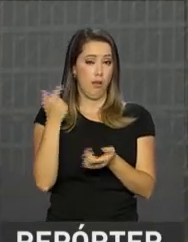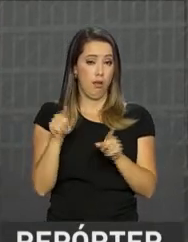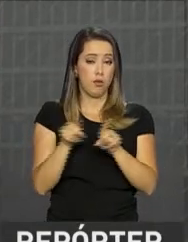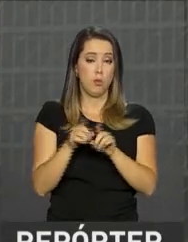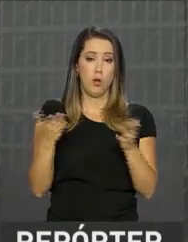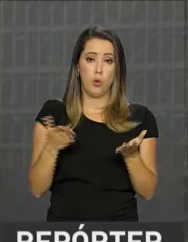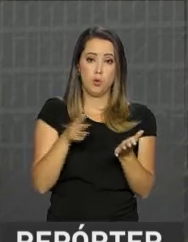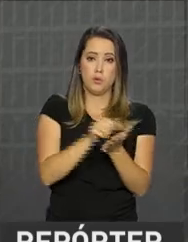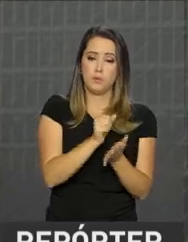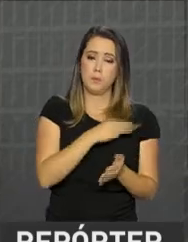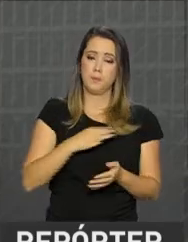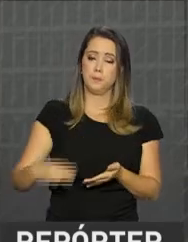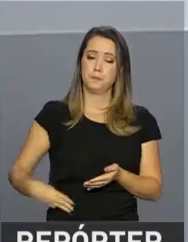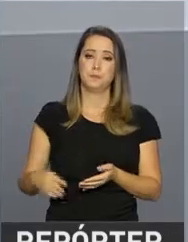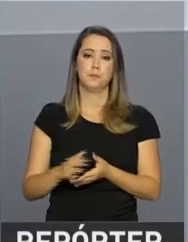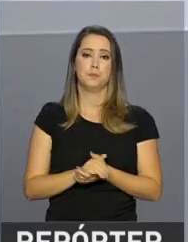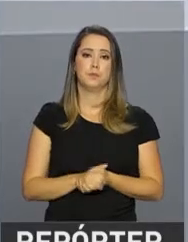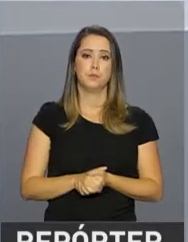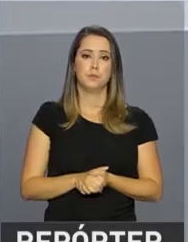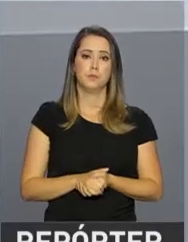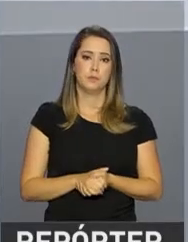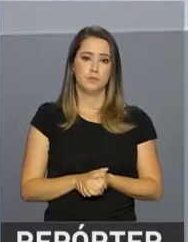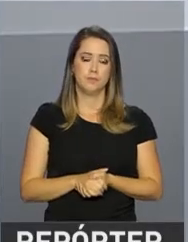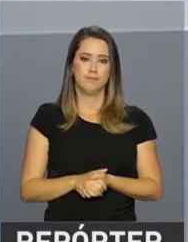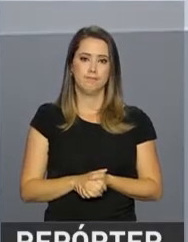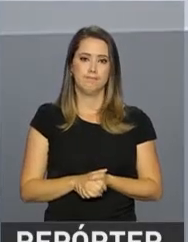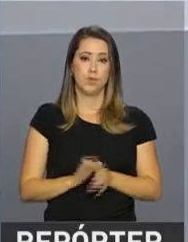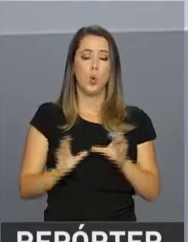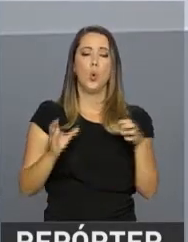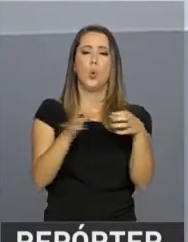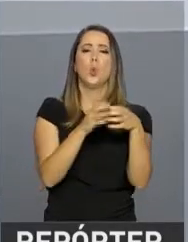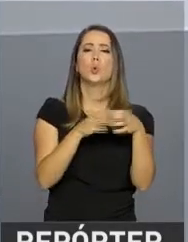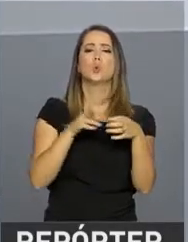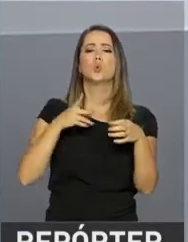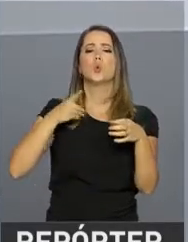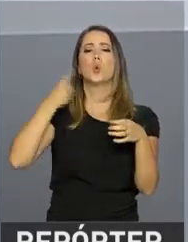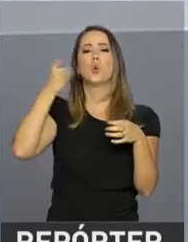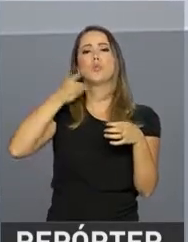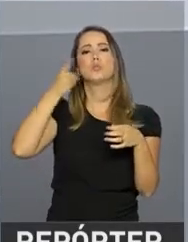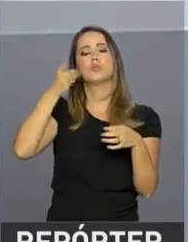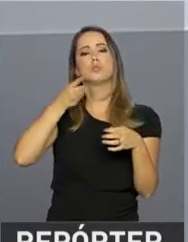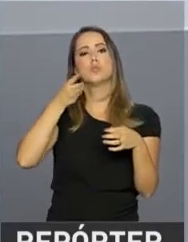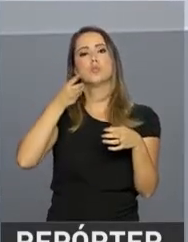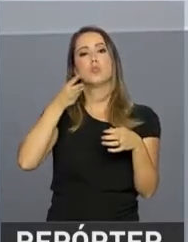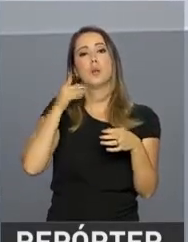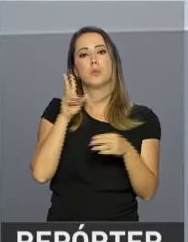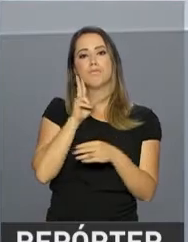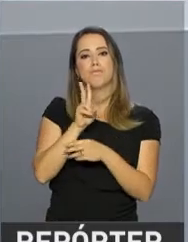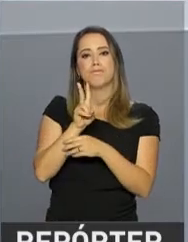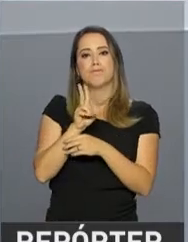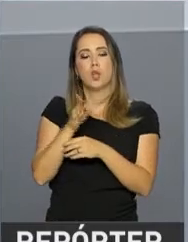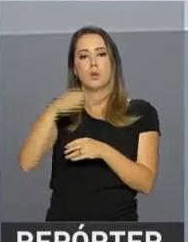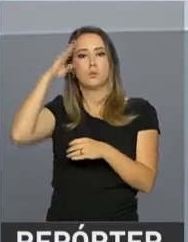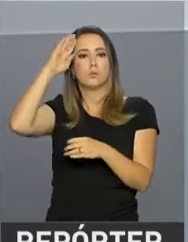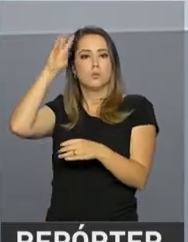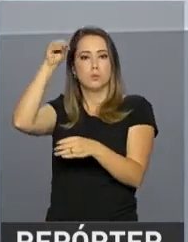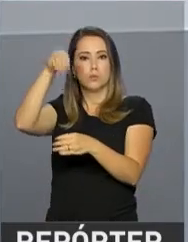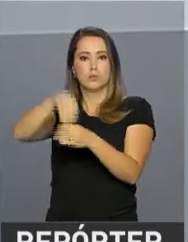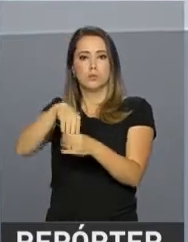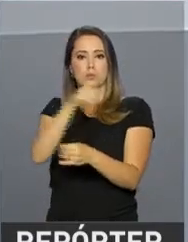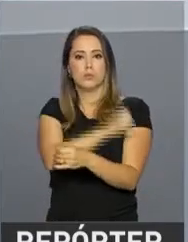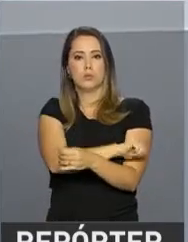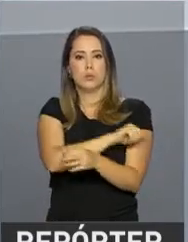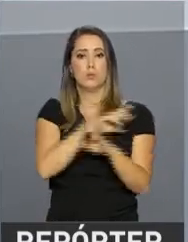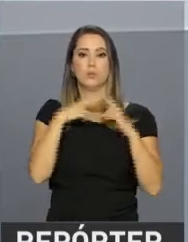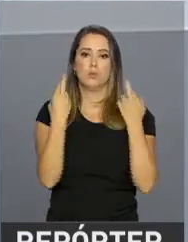assumir o ministério as comissões de parlamentares que acompanham a intervenção federal no rio de